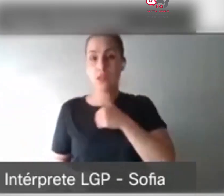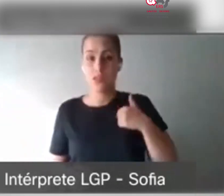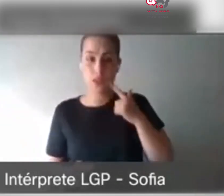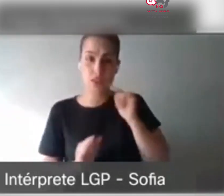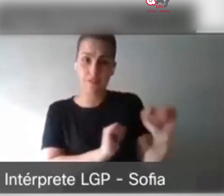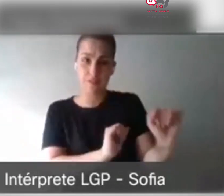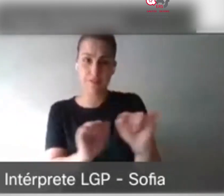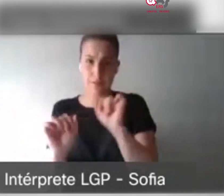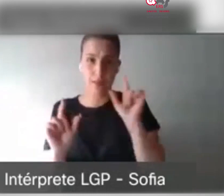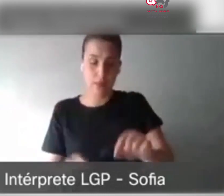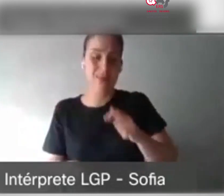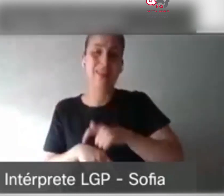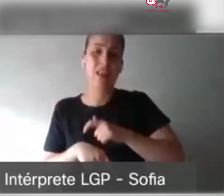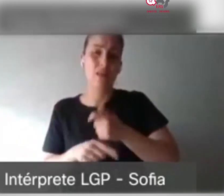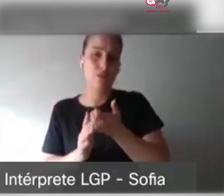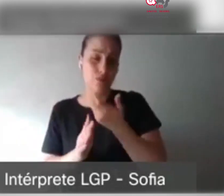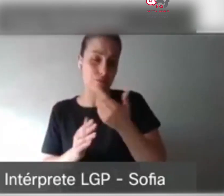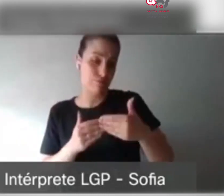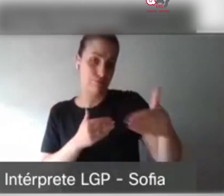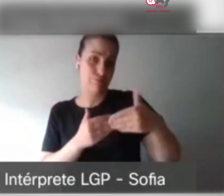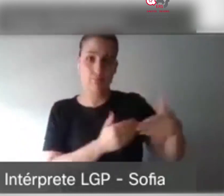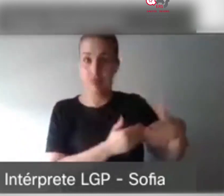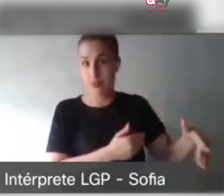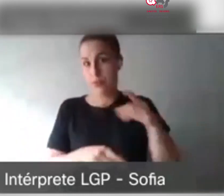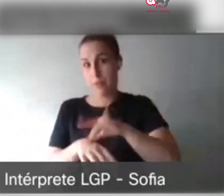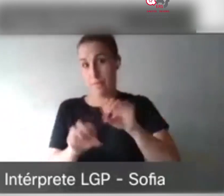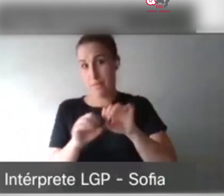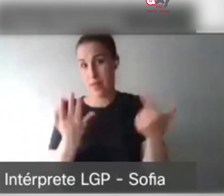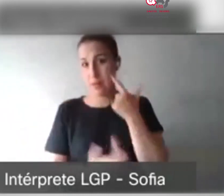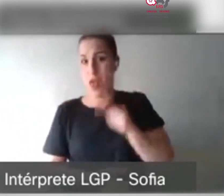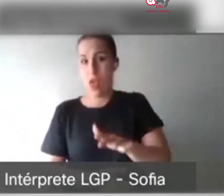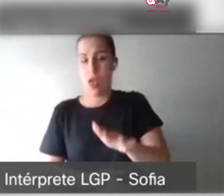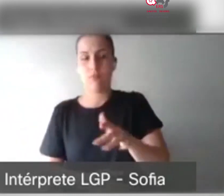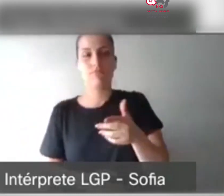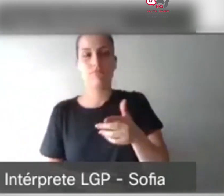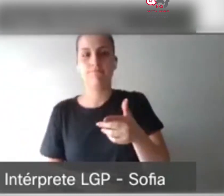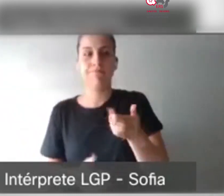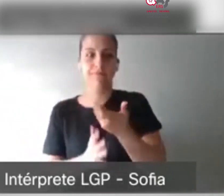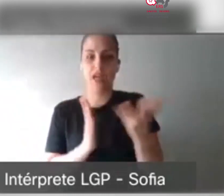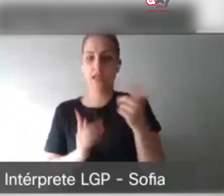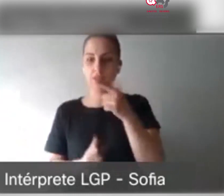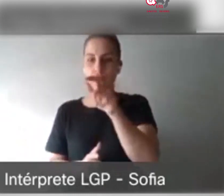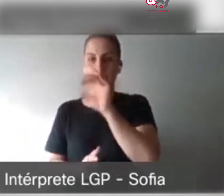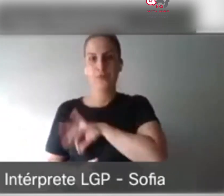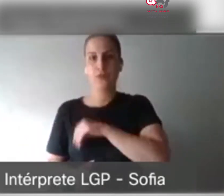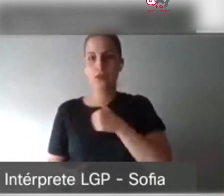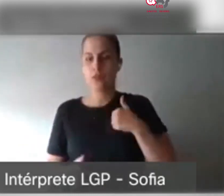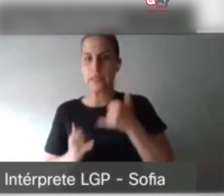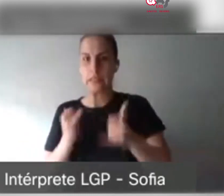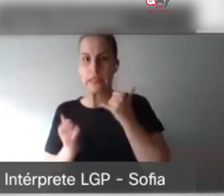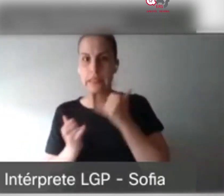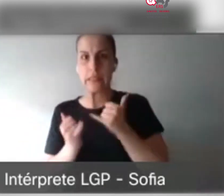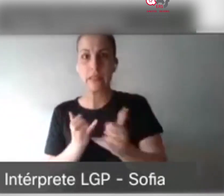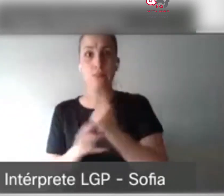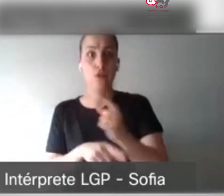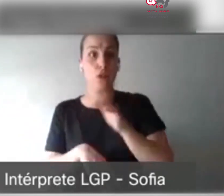muitos períodos desta pandemia a prestação de cuidados teve vários momentos em que esteve em risco, pela quantidade de profissionais de